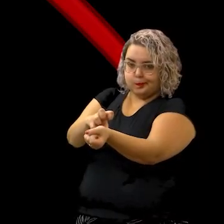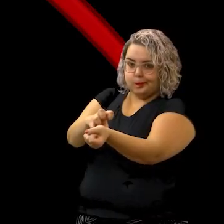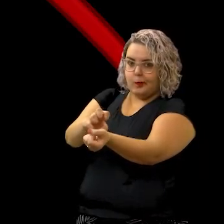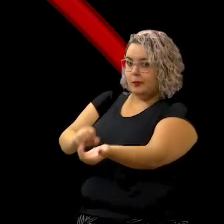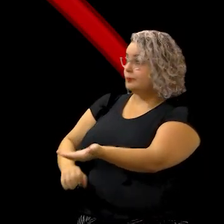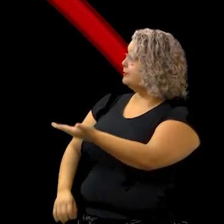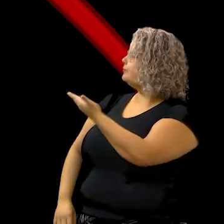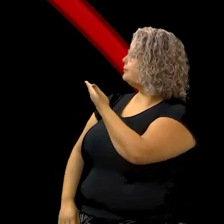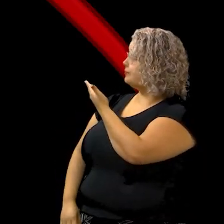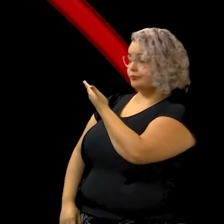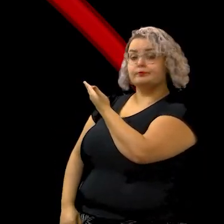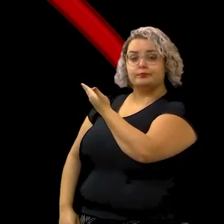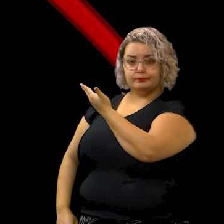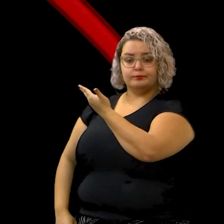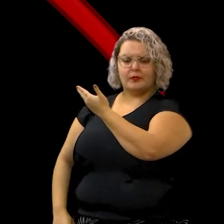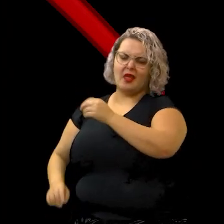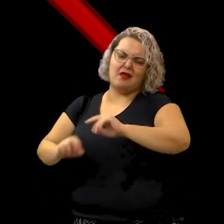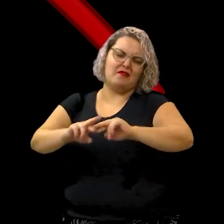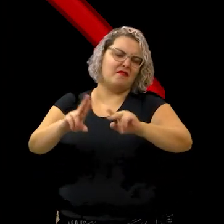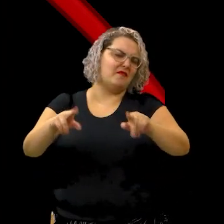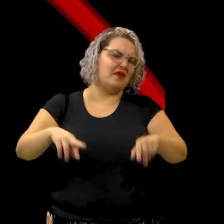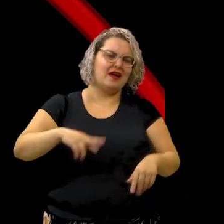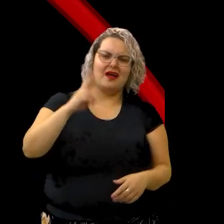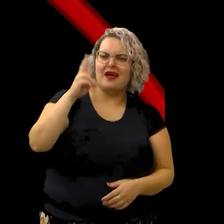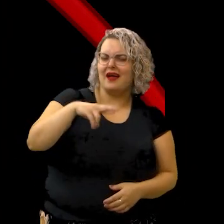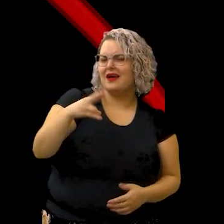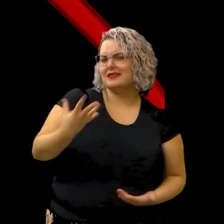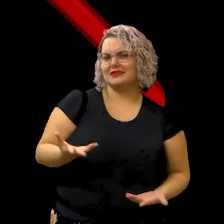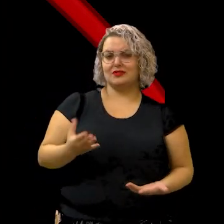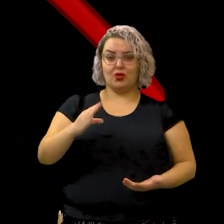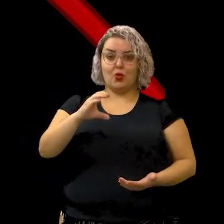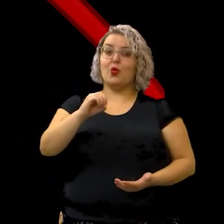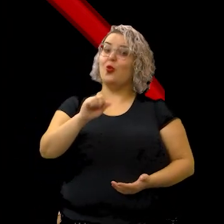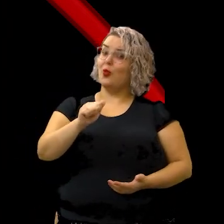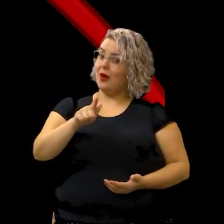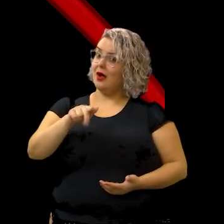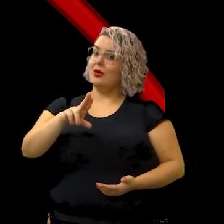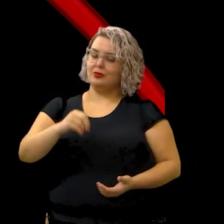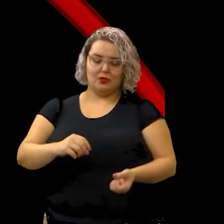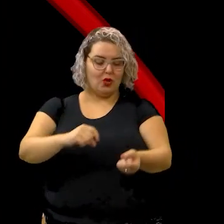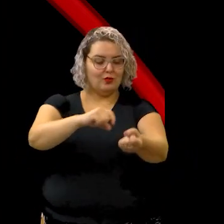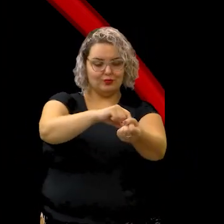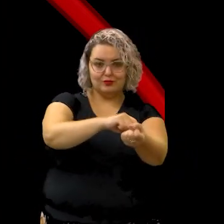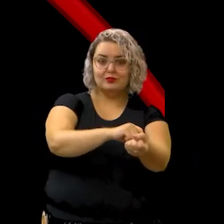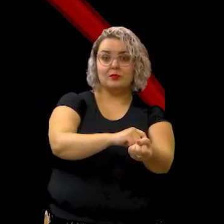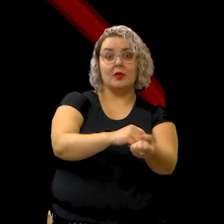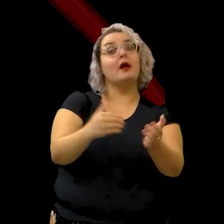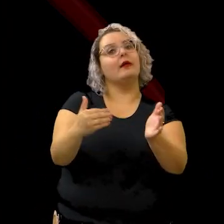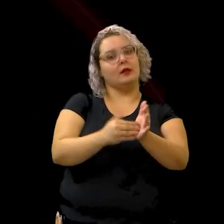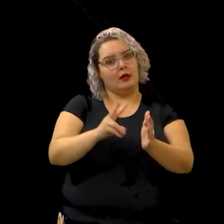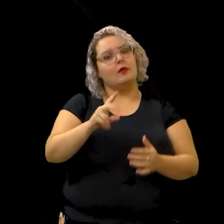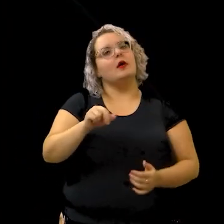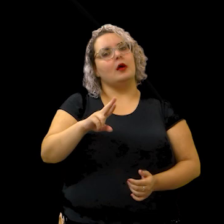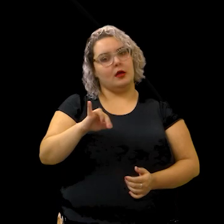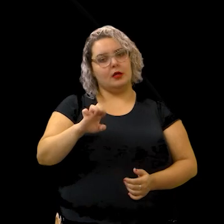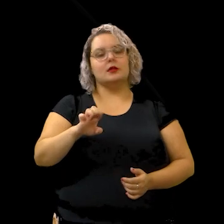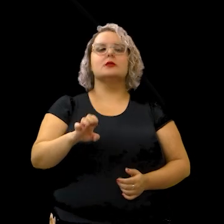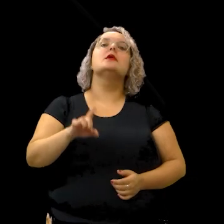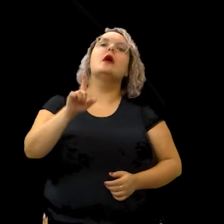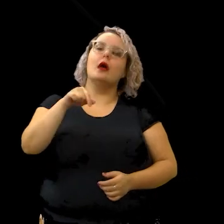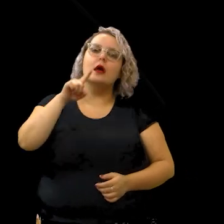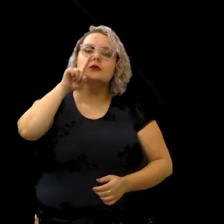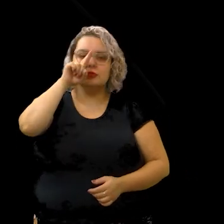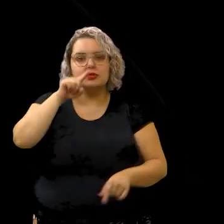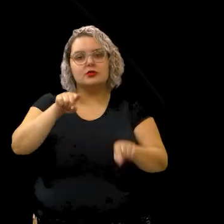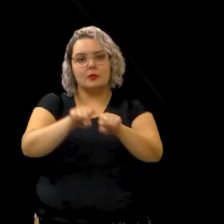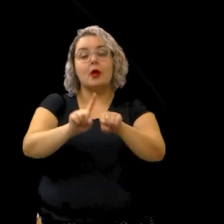perna. Existem vários fatores de risco que levam à formação desse coágulo numa veia profunda, inclusive varizes. Varizes é um fator